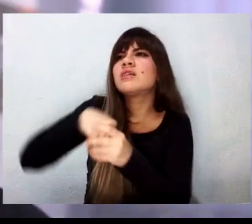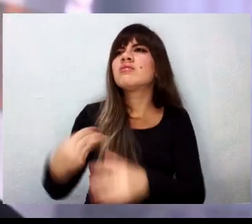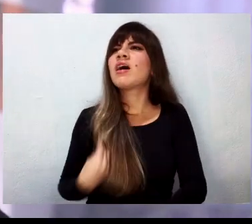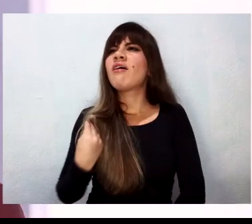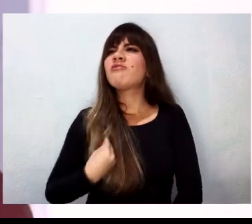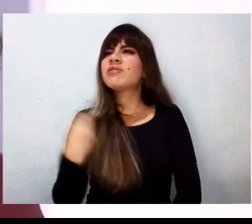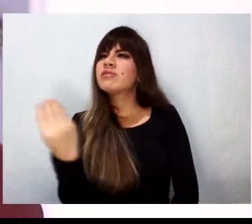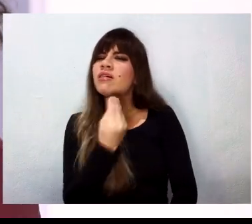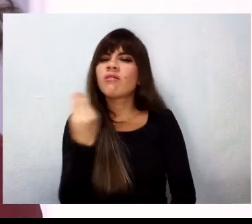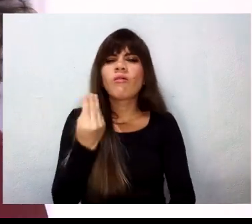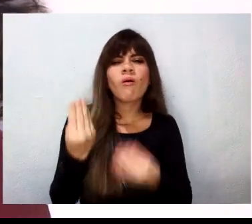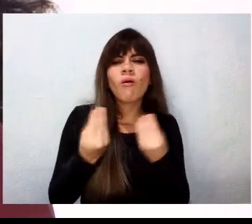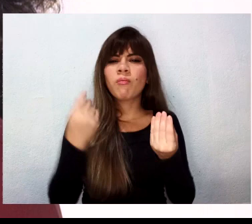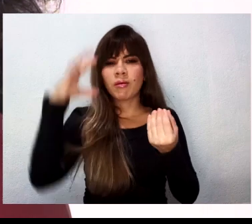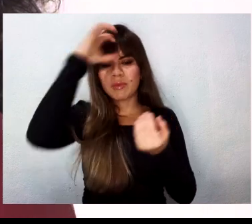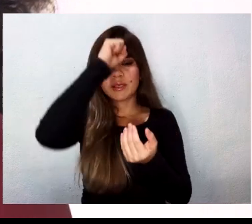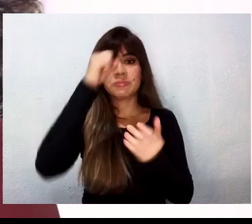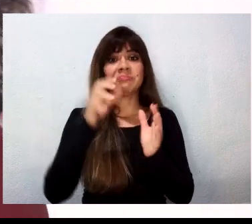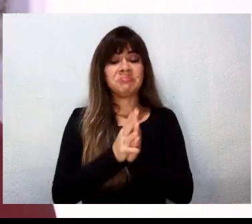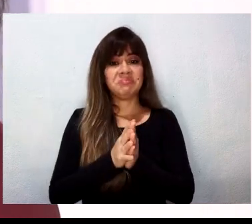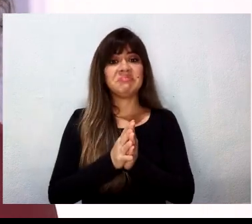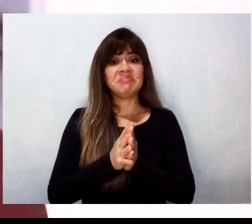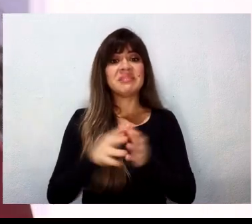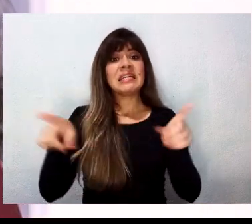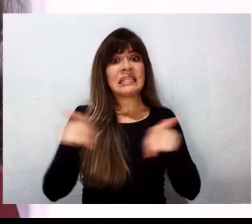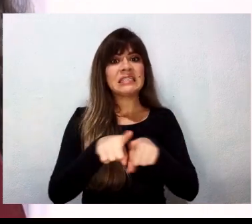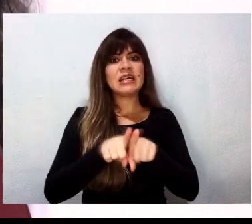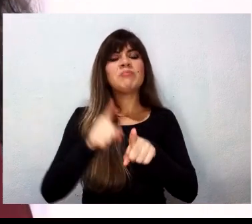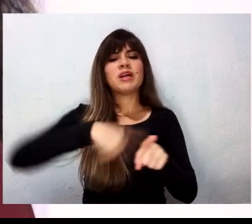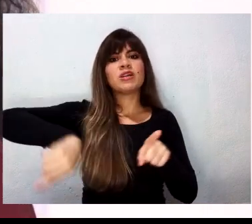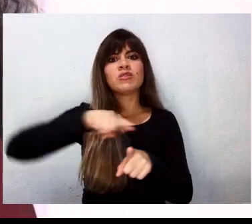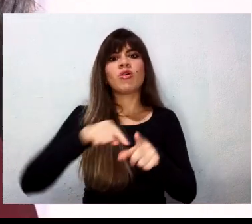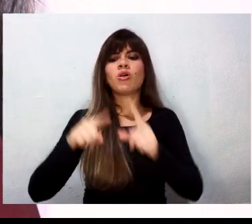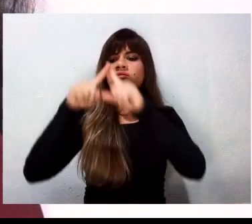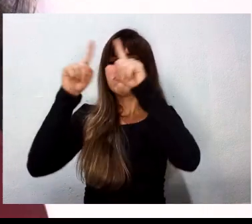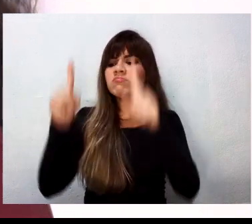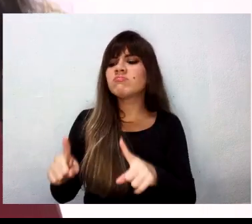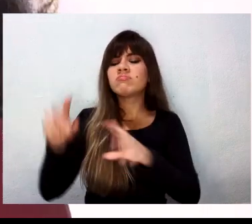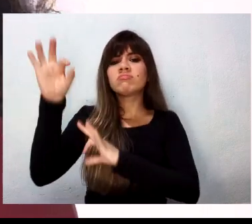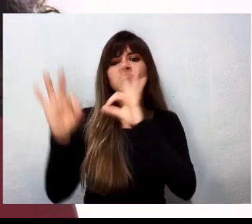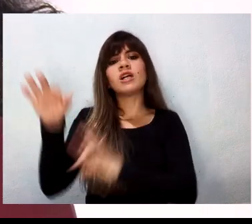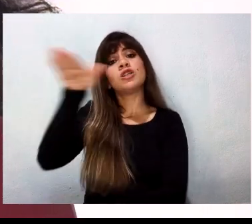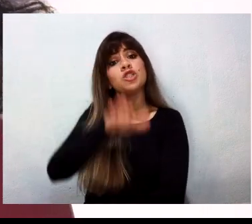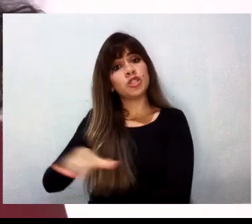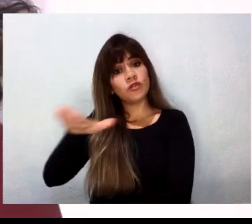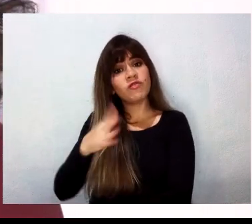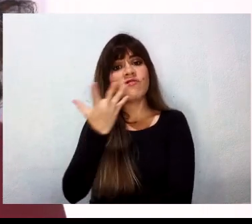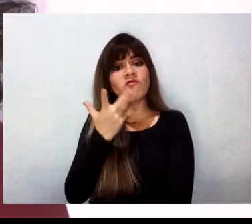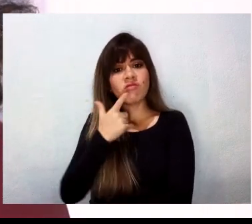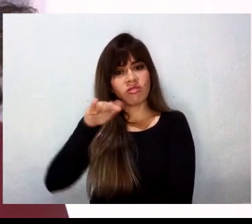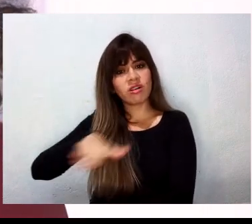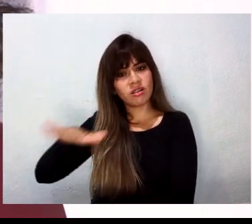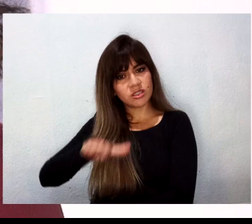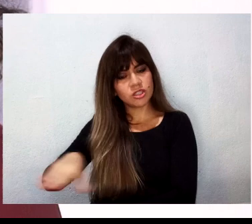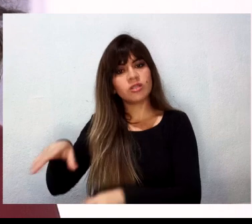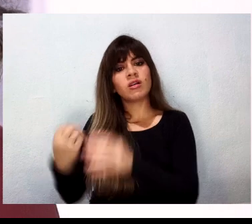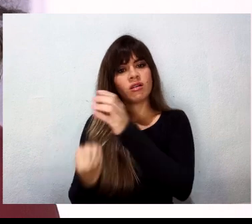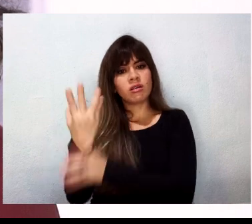na vida, né? Inicialmente, era para montar também um infantil. Silviane. E aí, mas quando a